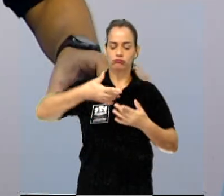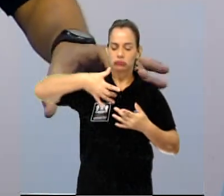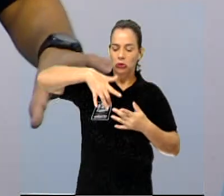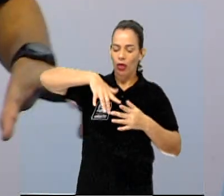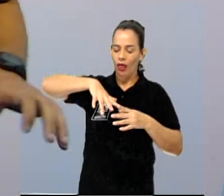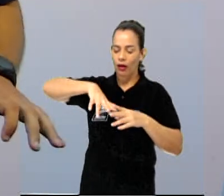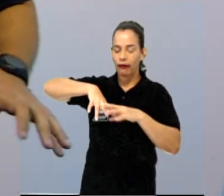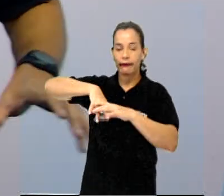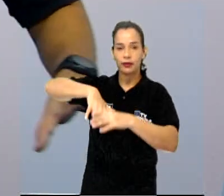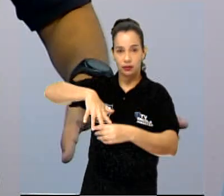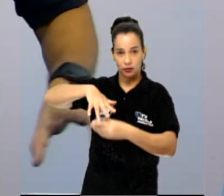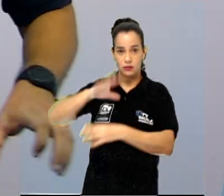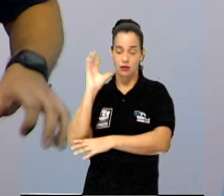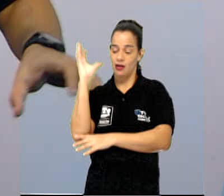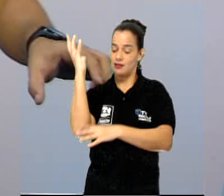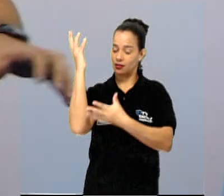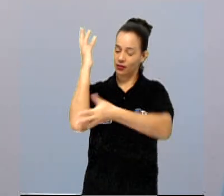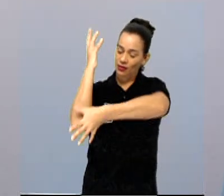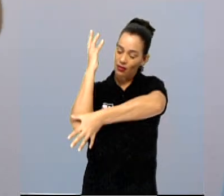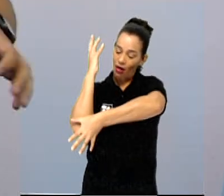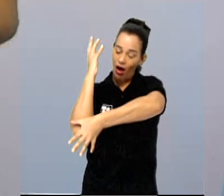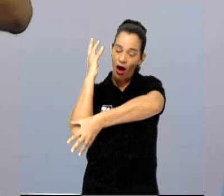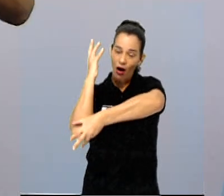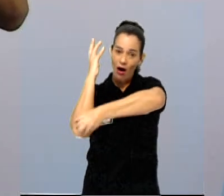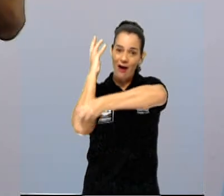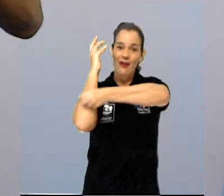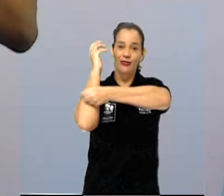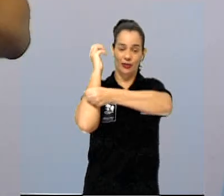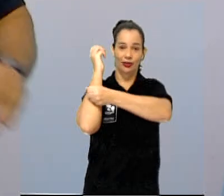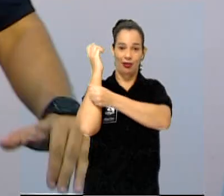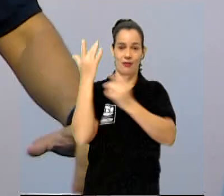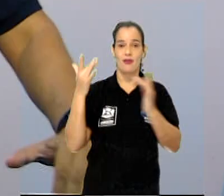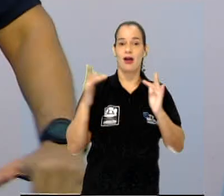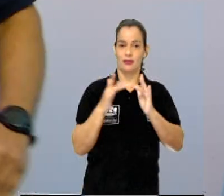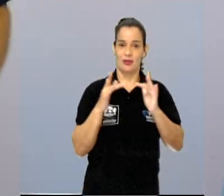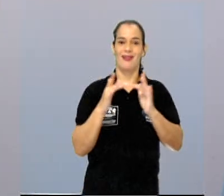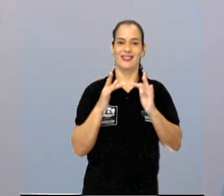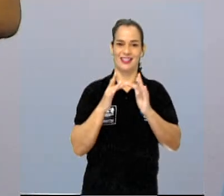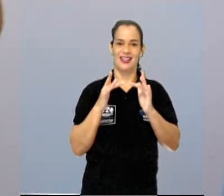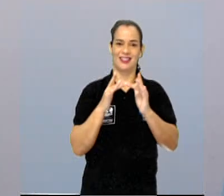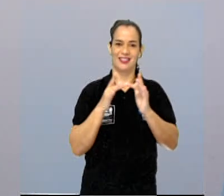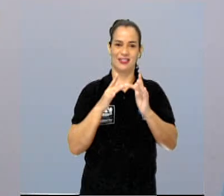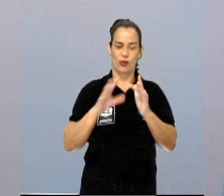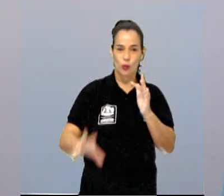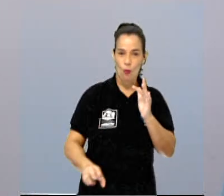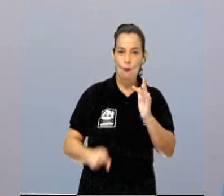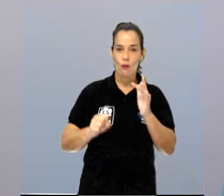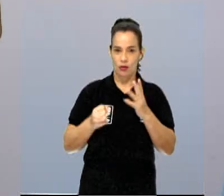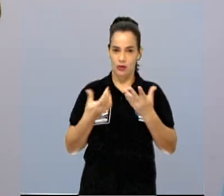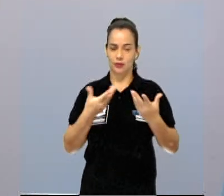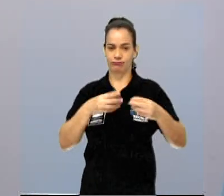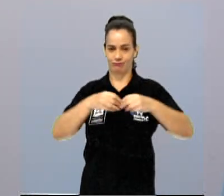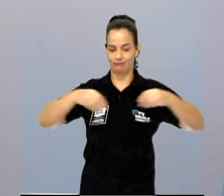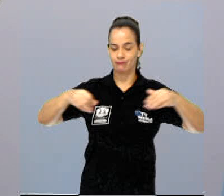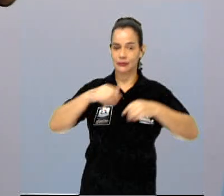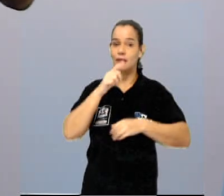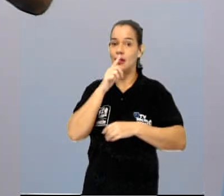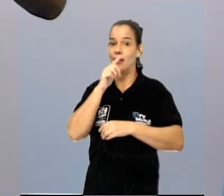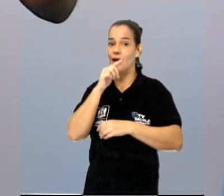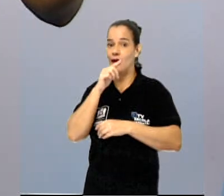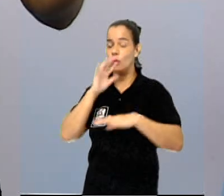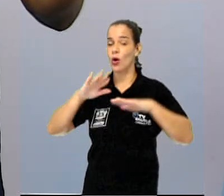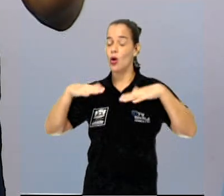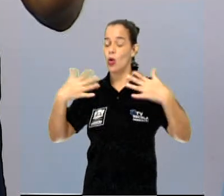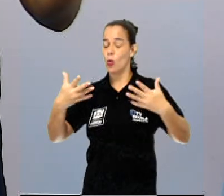árvores, elas meio que funcionam aí como um elo de ligação entre a superfície e a água do subsolo. Quando é retirado